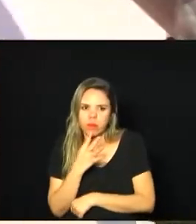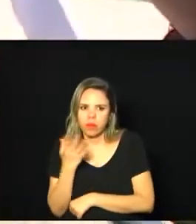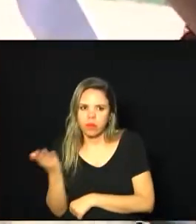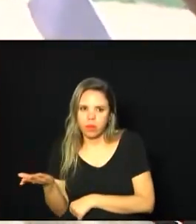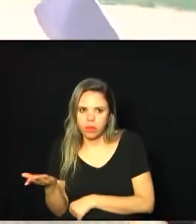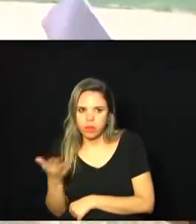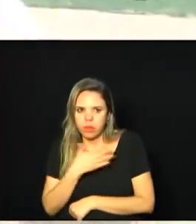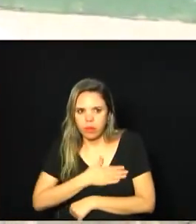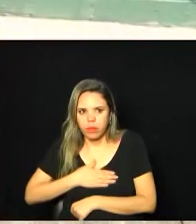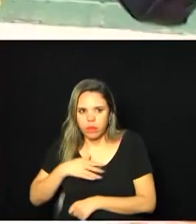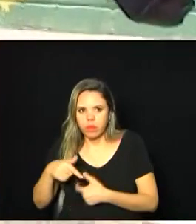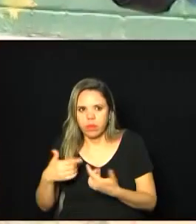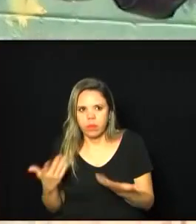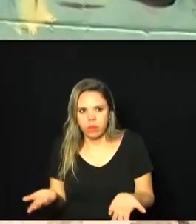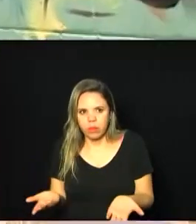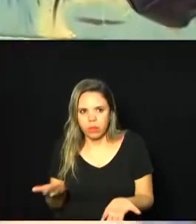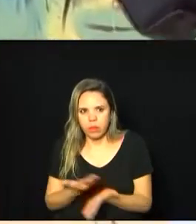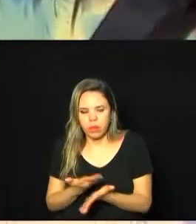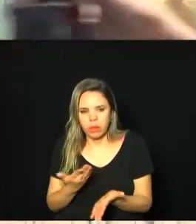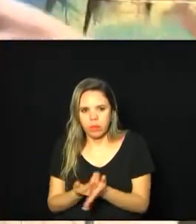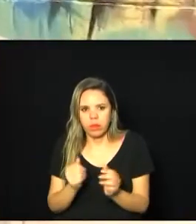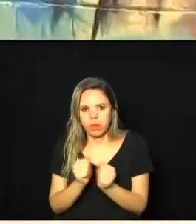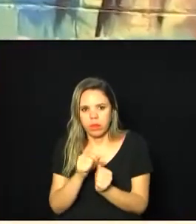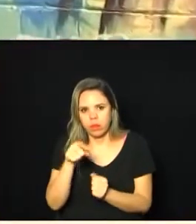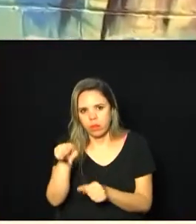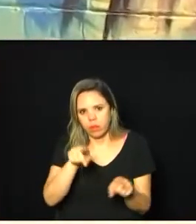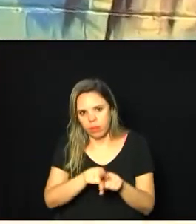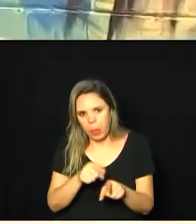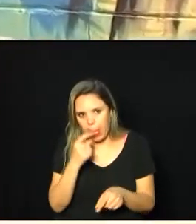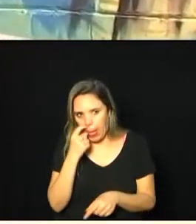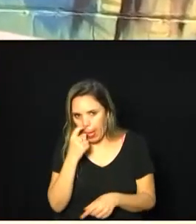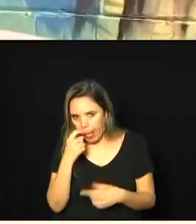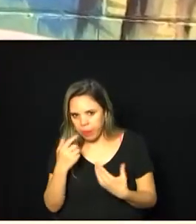venham prestigiar o trabalho de vocês e estudar junto com vocês também.